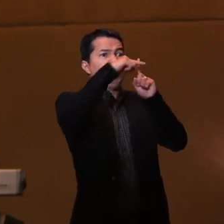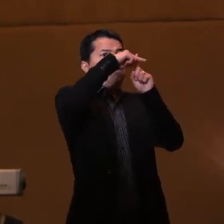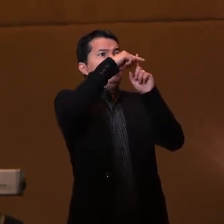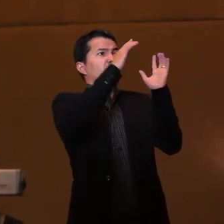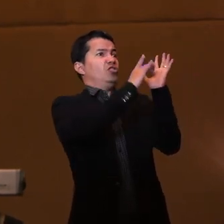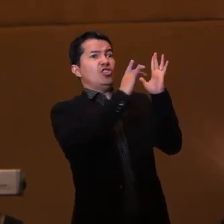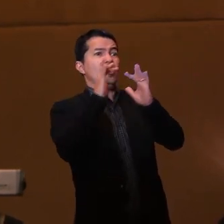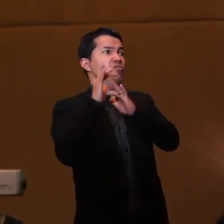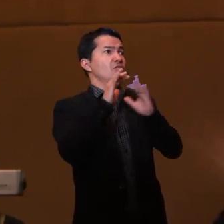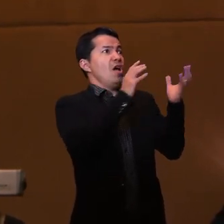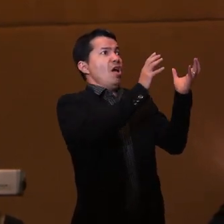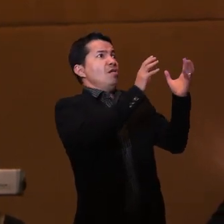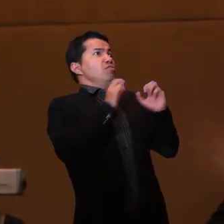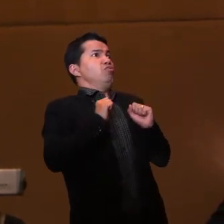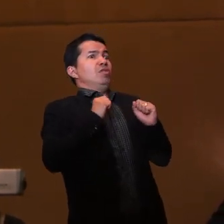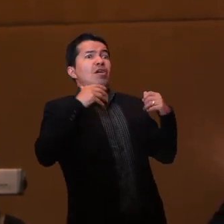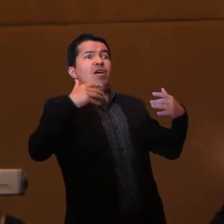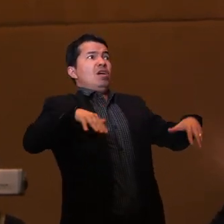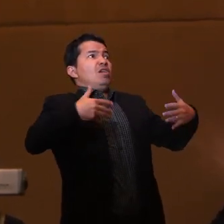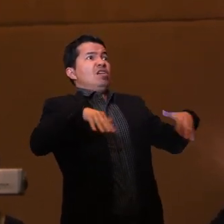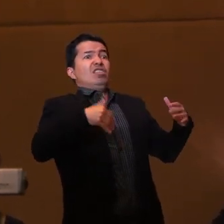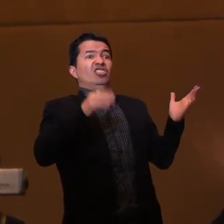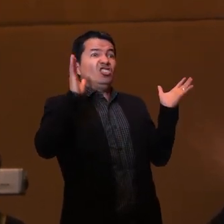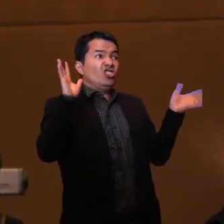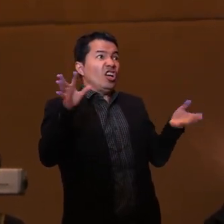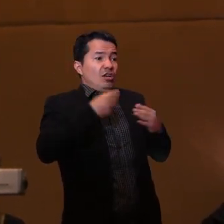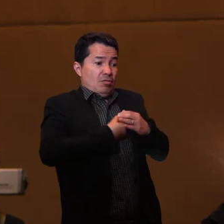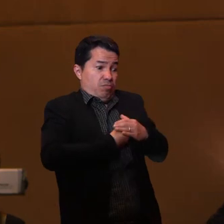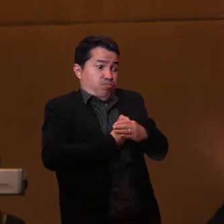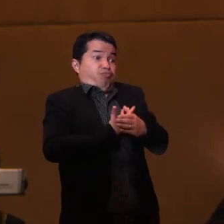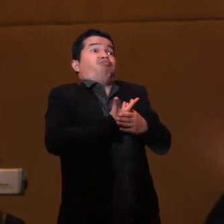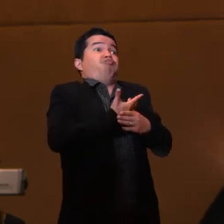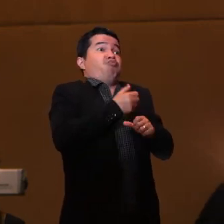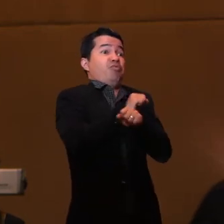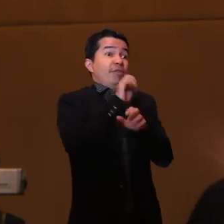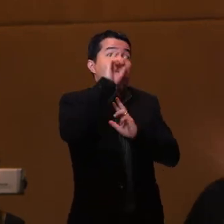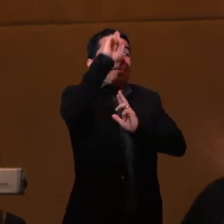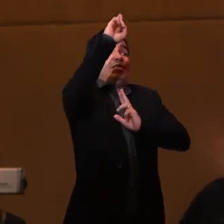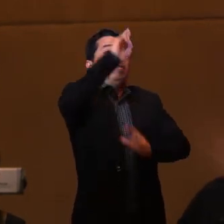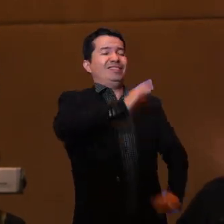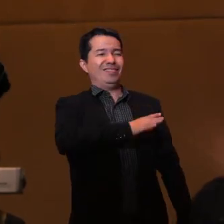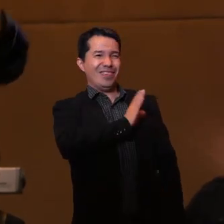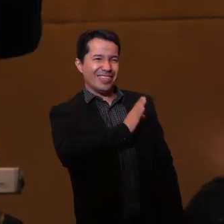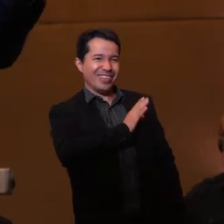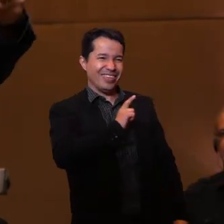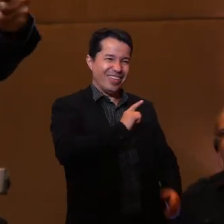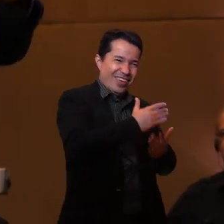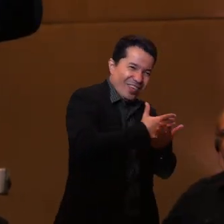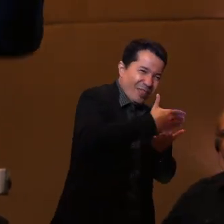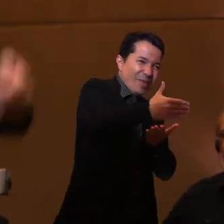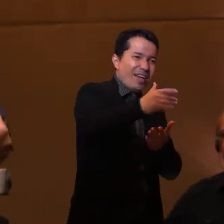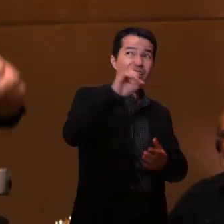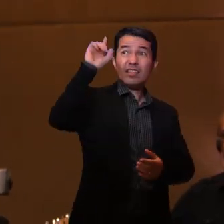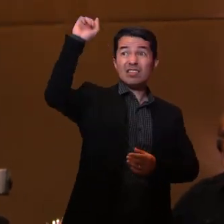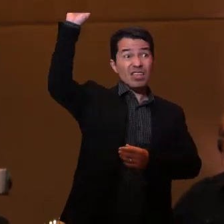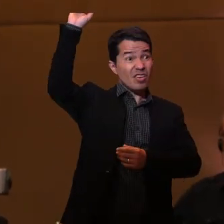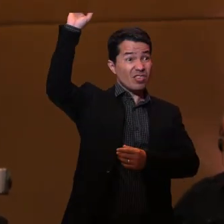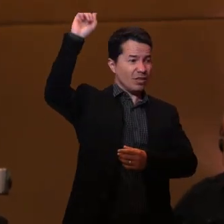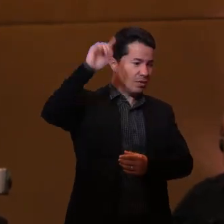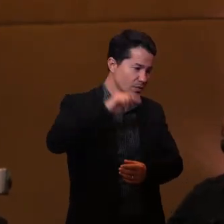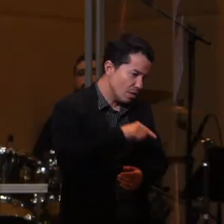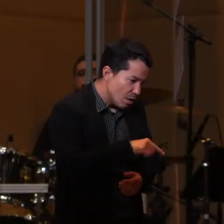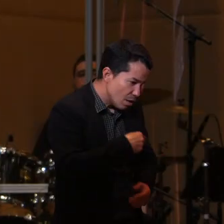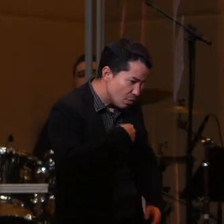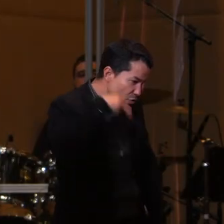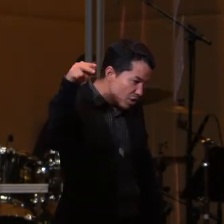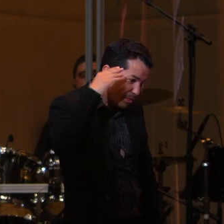para a cruz, a esperança é gerada no seu coração. Quando Ele olha para a cruz, Deus coloca o capacete da salvação